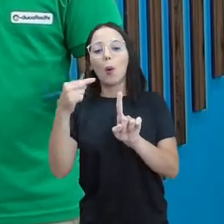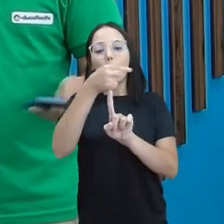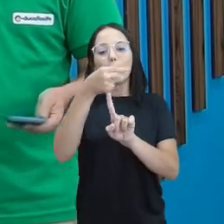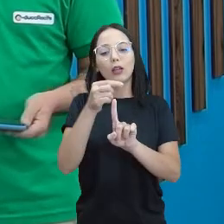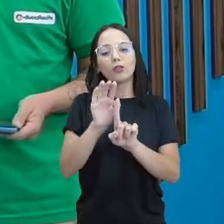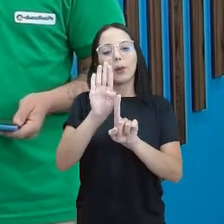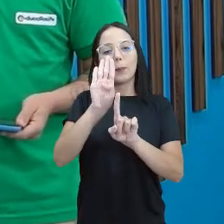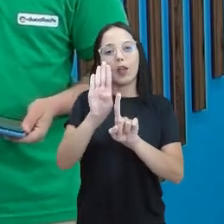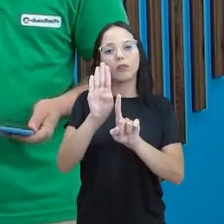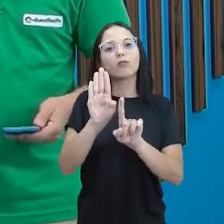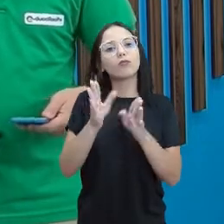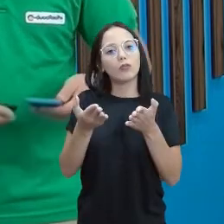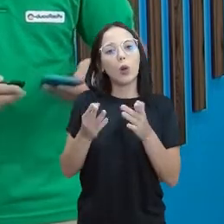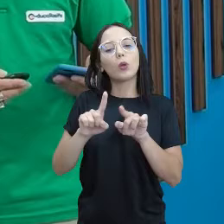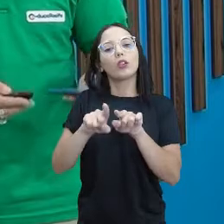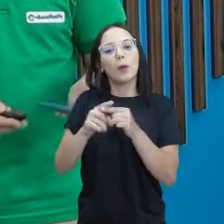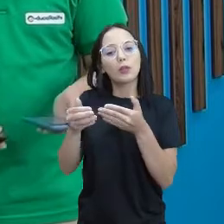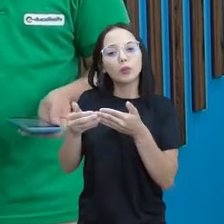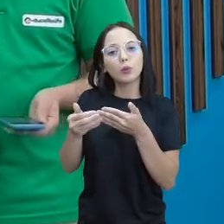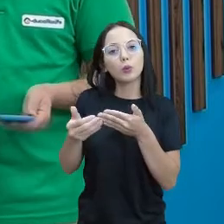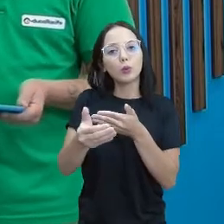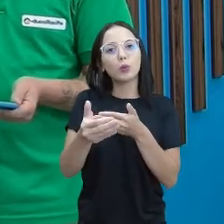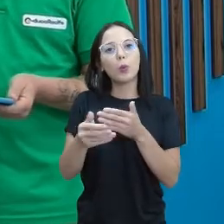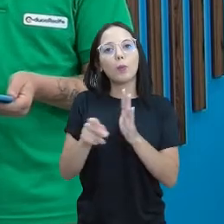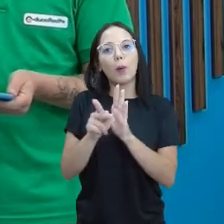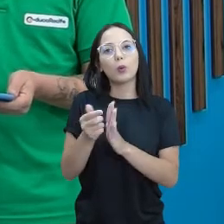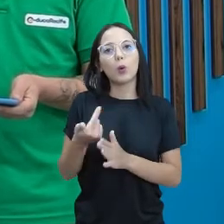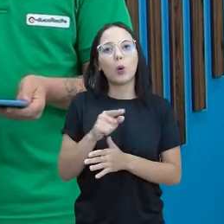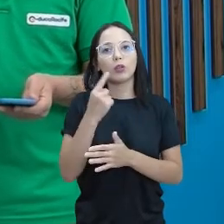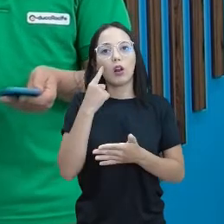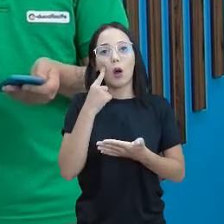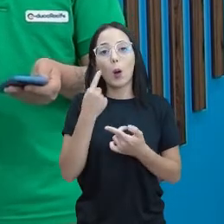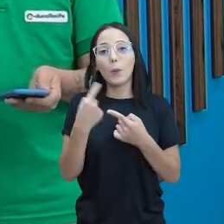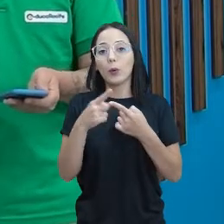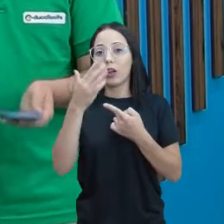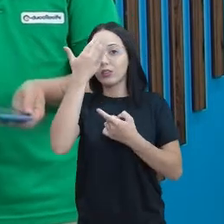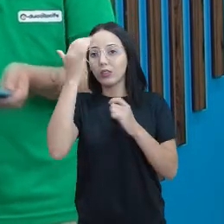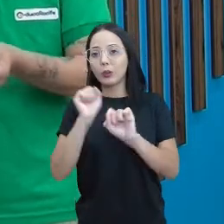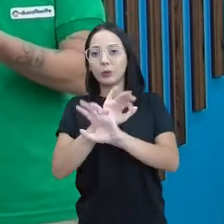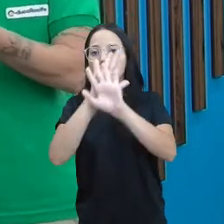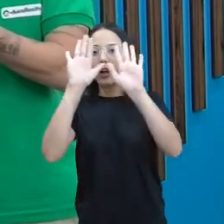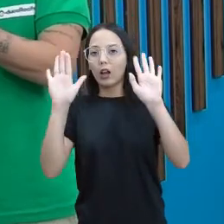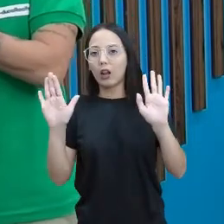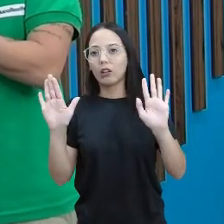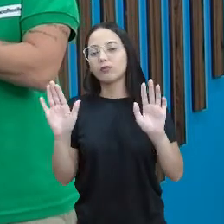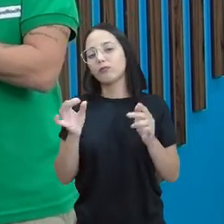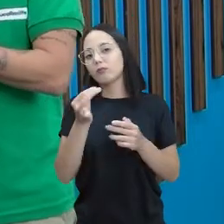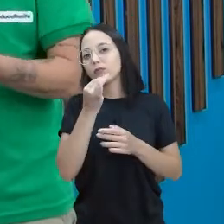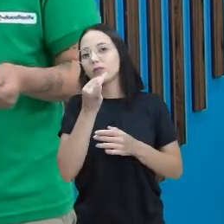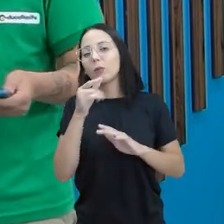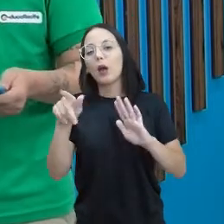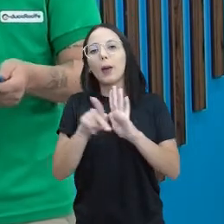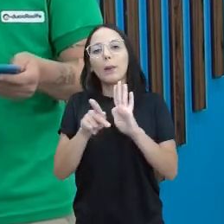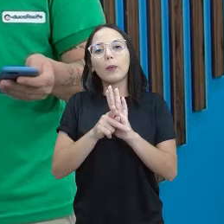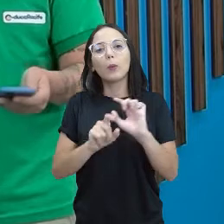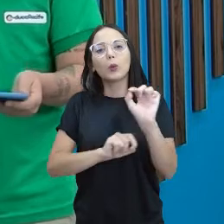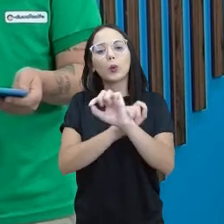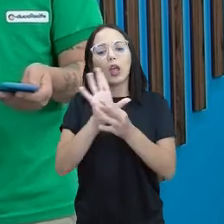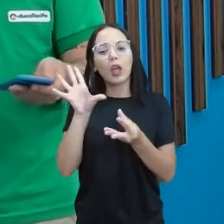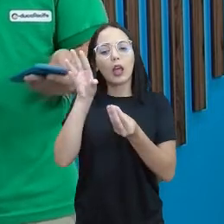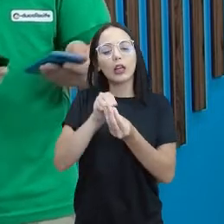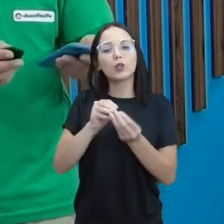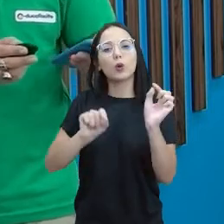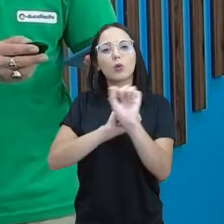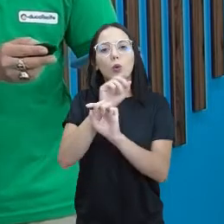número qualquer, e a gente vai ver em outra situação, que essa daí ficaria mais clara, tá certo? Eu diria que essa daqui, ela sintetiza mais o que